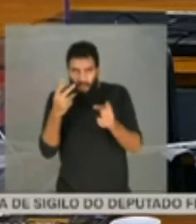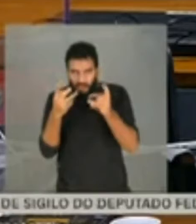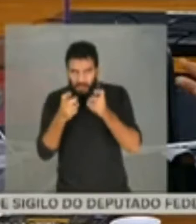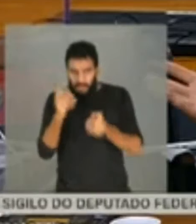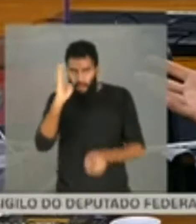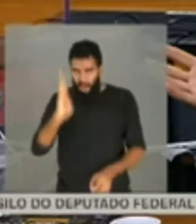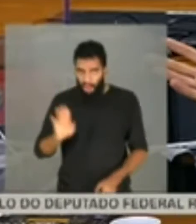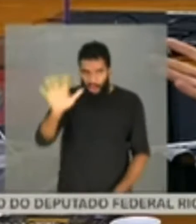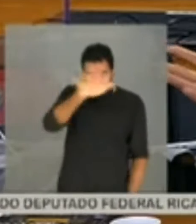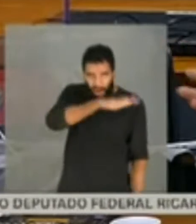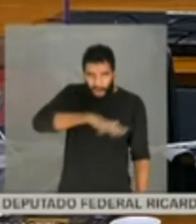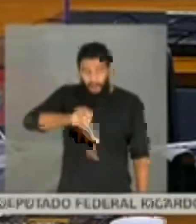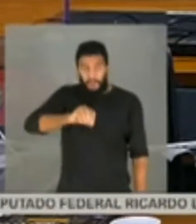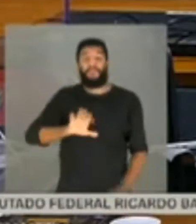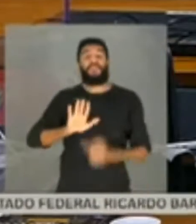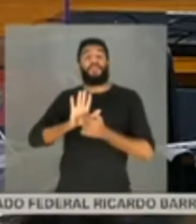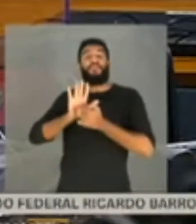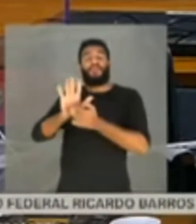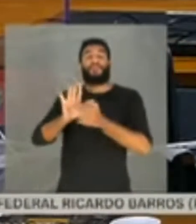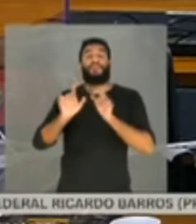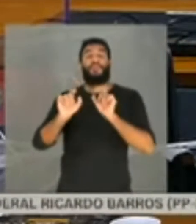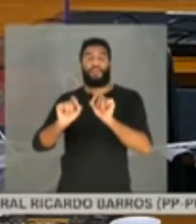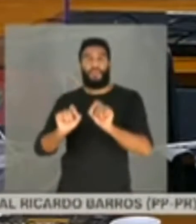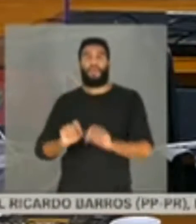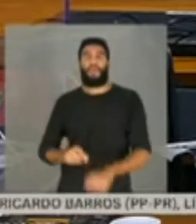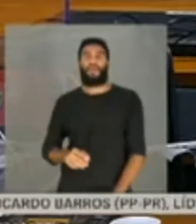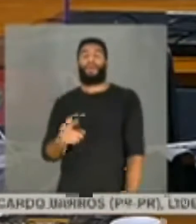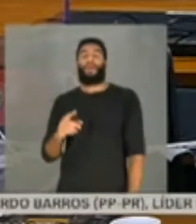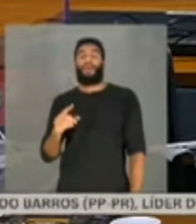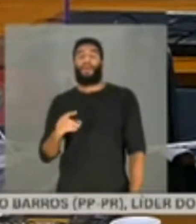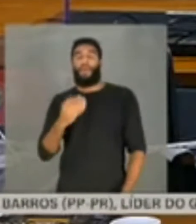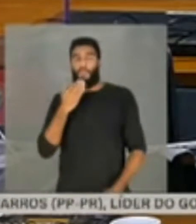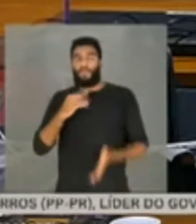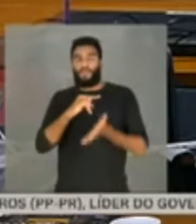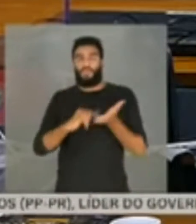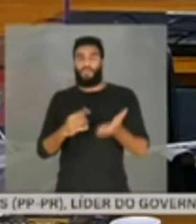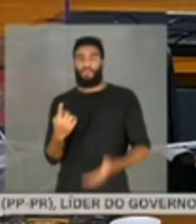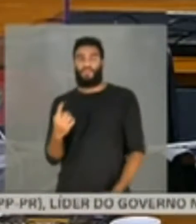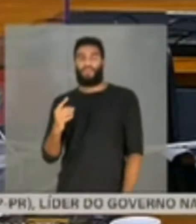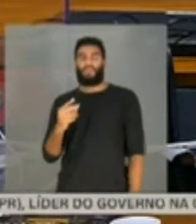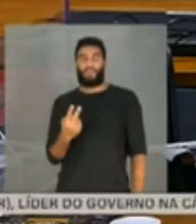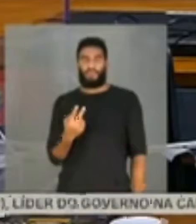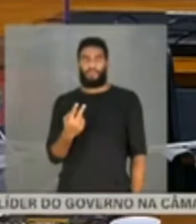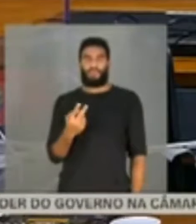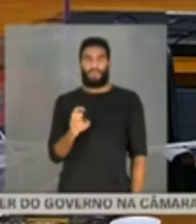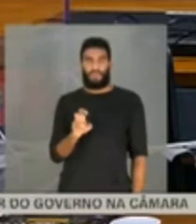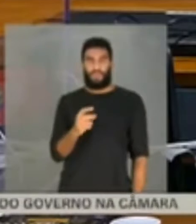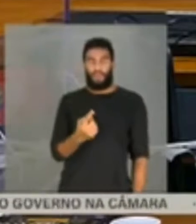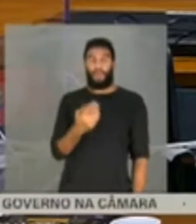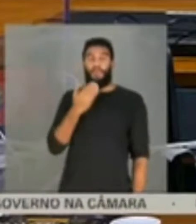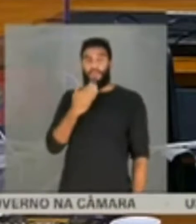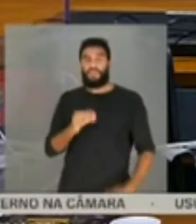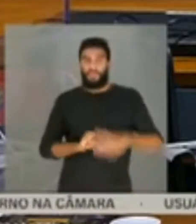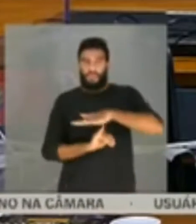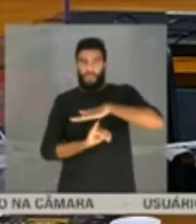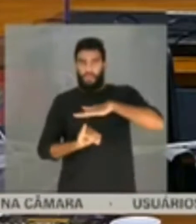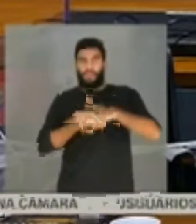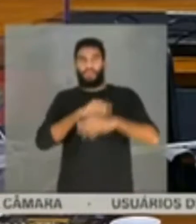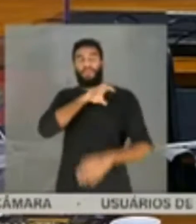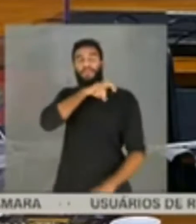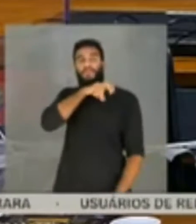Vai vendo, Brasil. Por fim, apresentei o requerimento 1251, pedindo ao